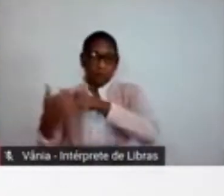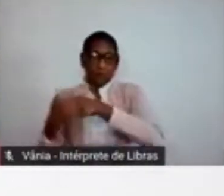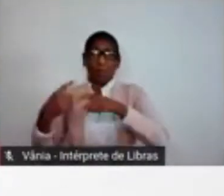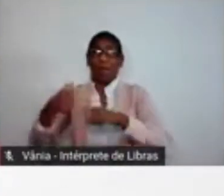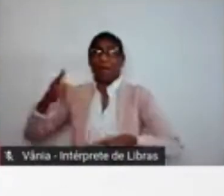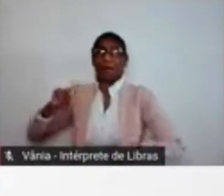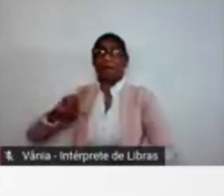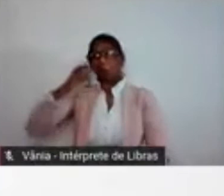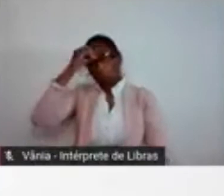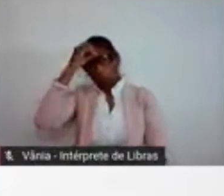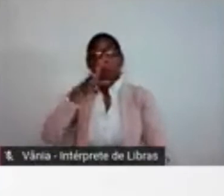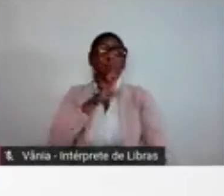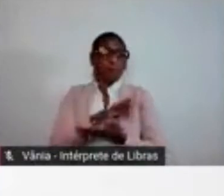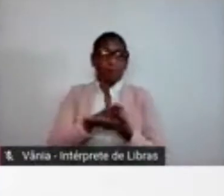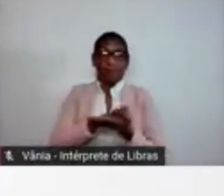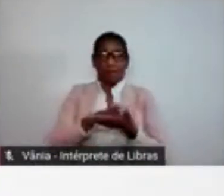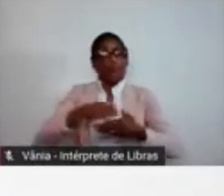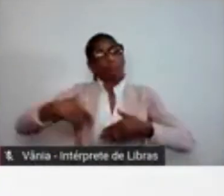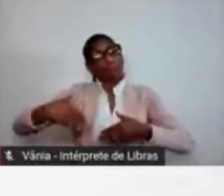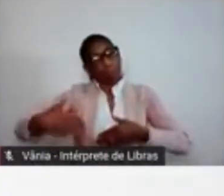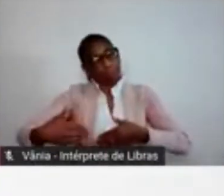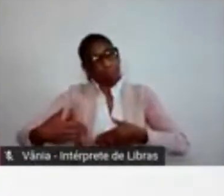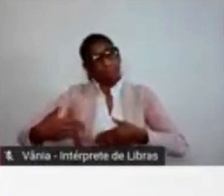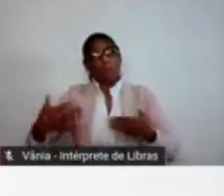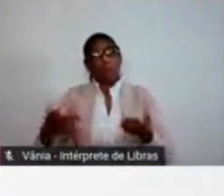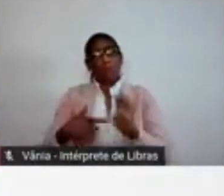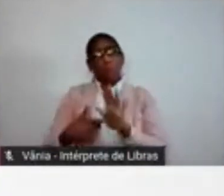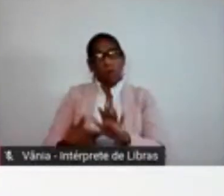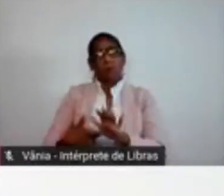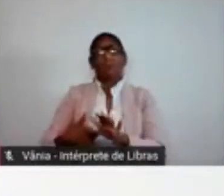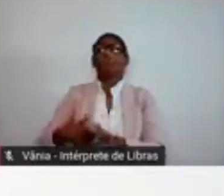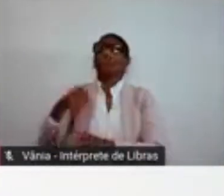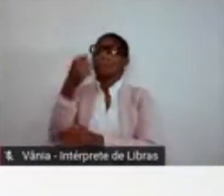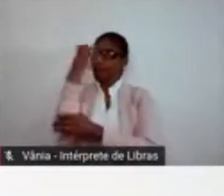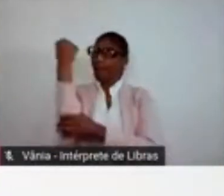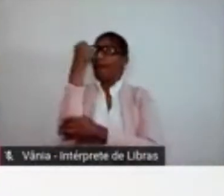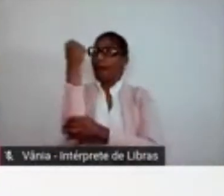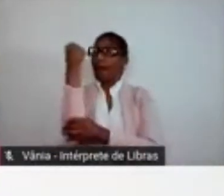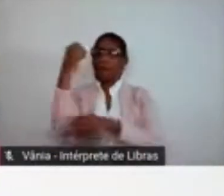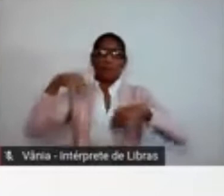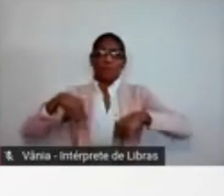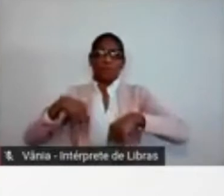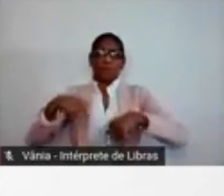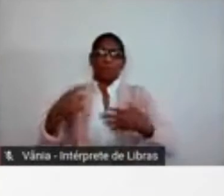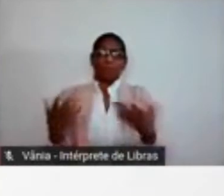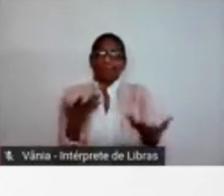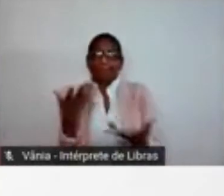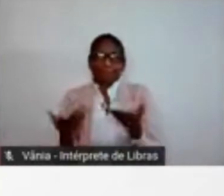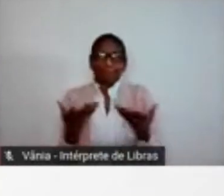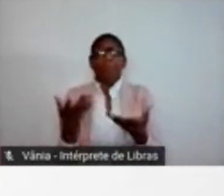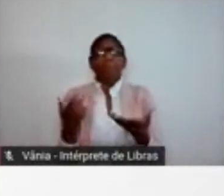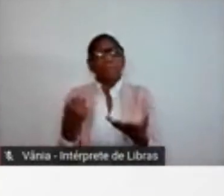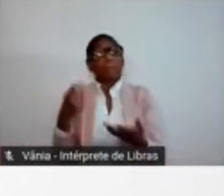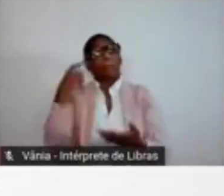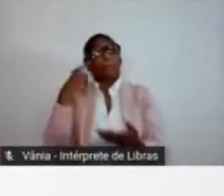tempo pouco se conhecia, o que mostra, de fato, a gravidade da situação que nós estamos enfrentando e que nos faz